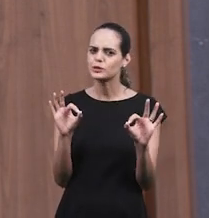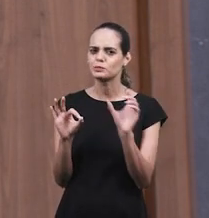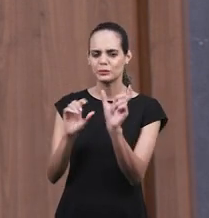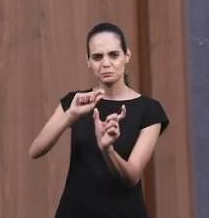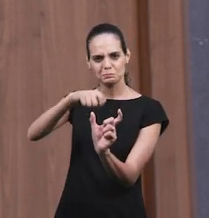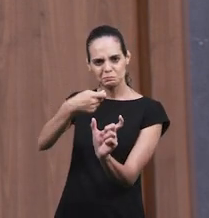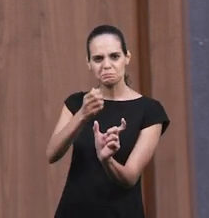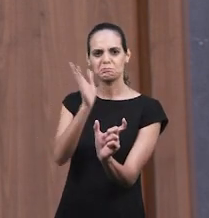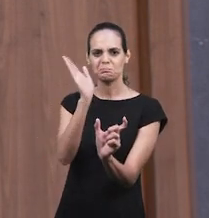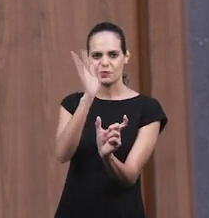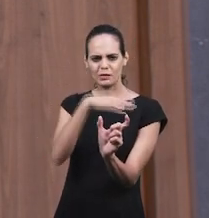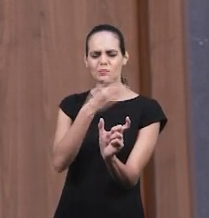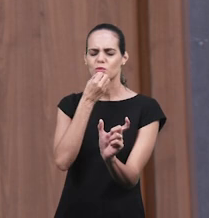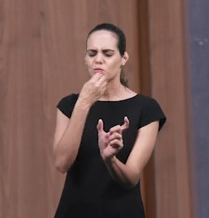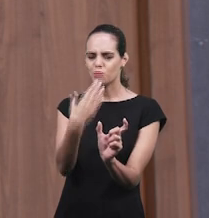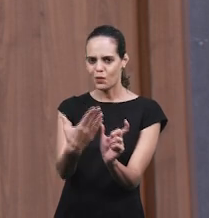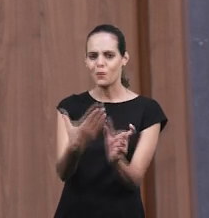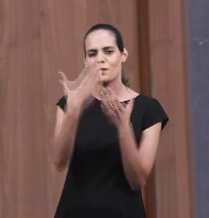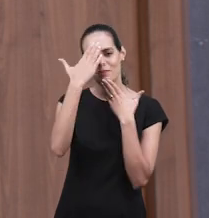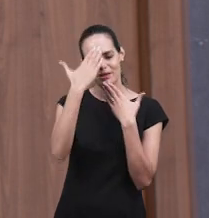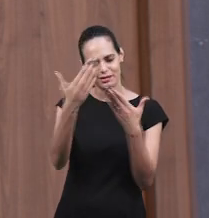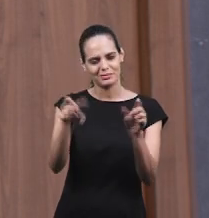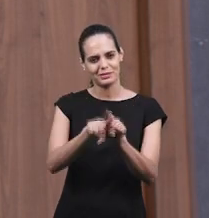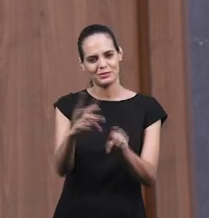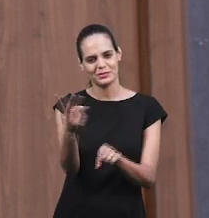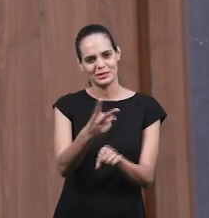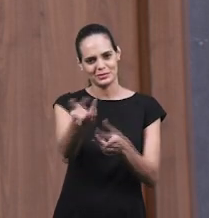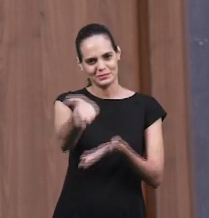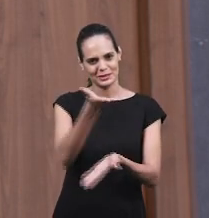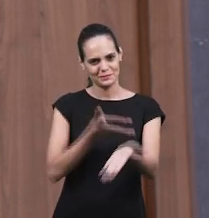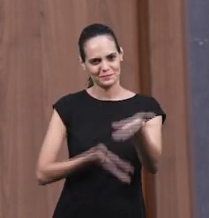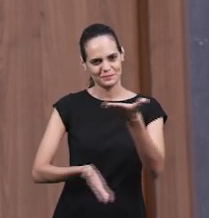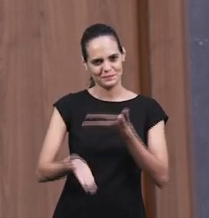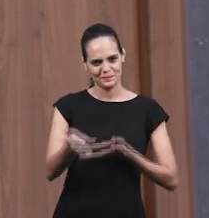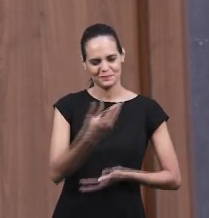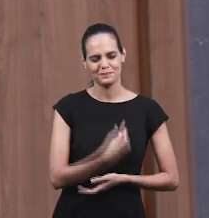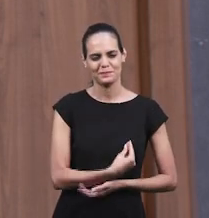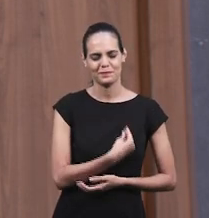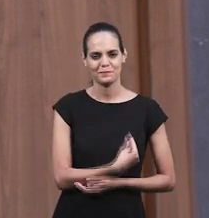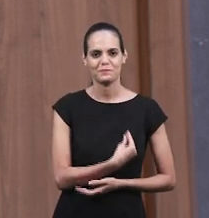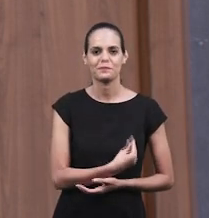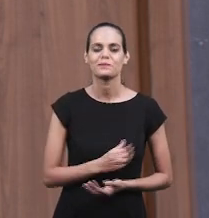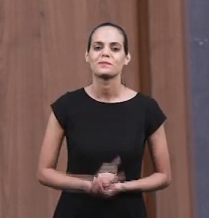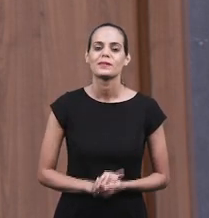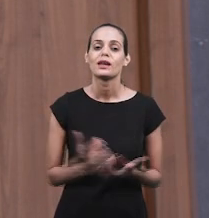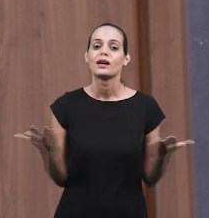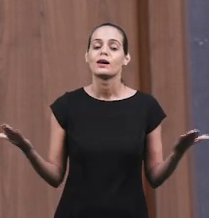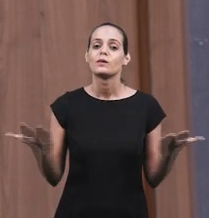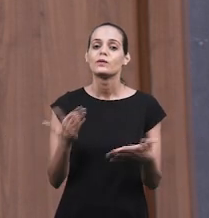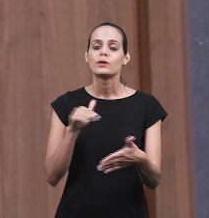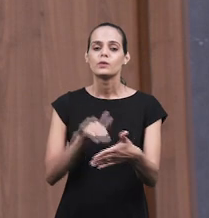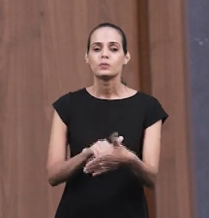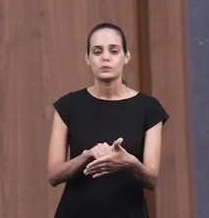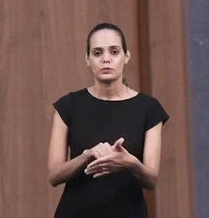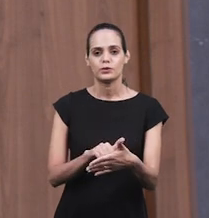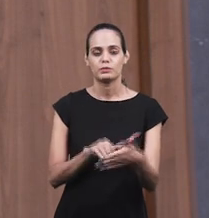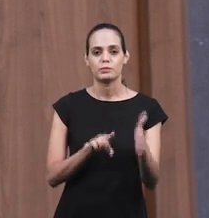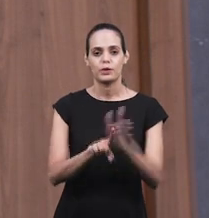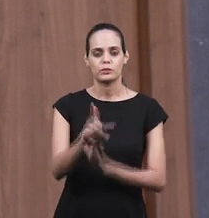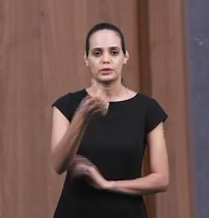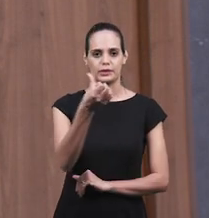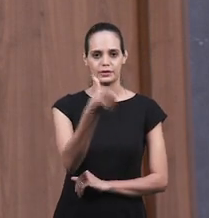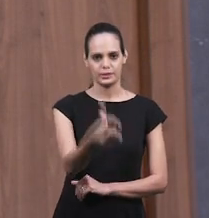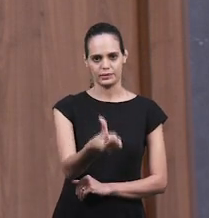a respeito desta palavra. Muito obrigado pela participação de vocês também. Agora vamos para a nossa sexta e